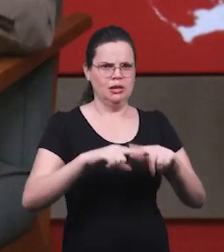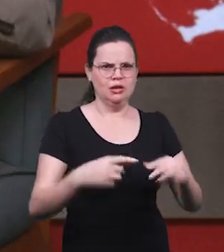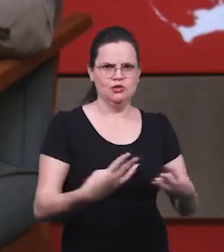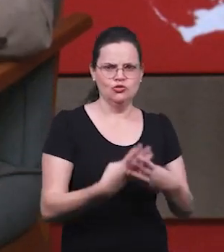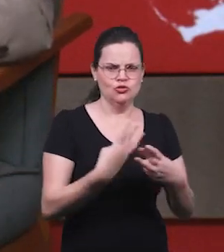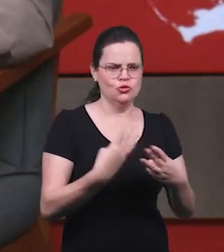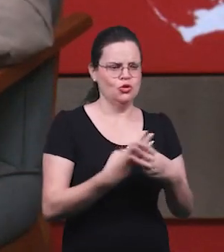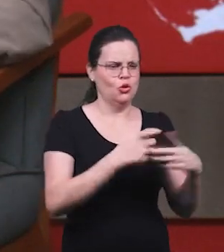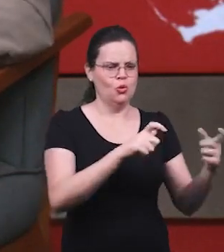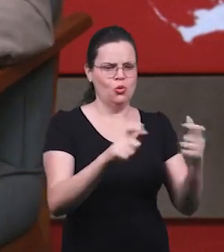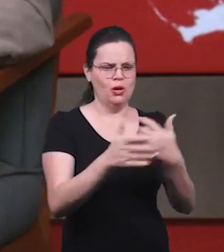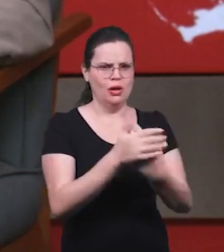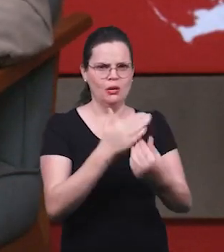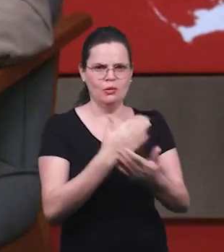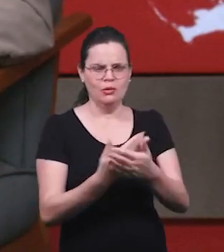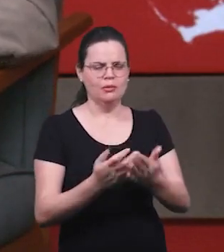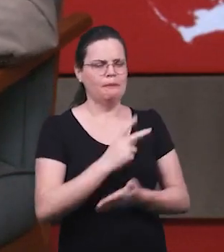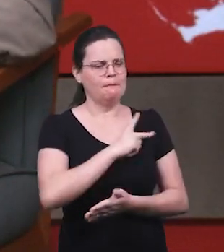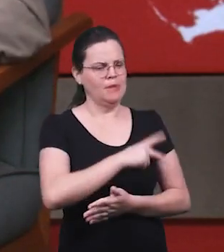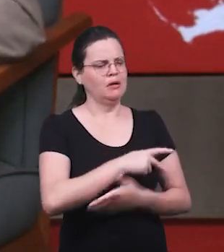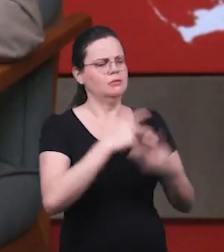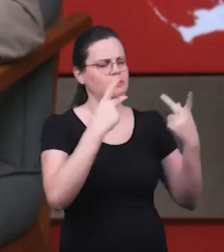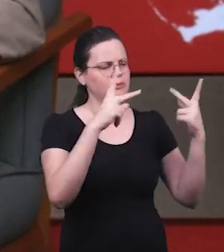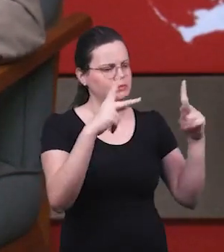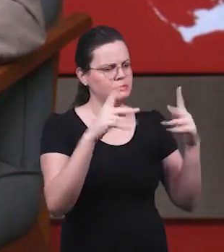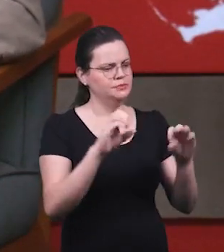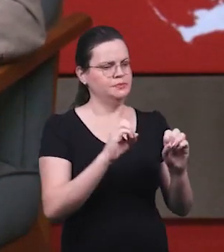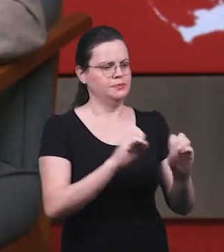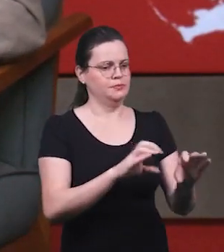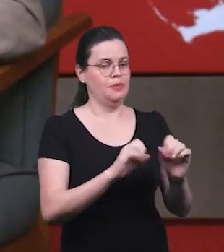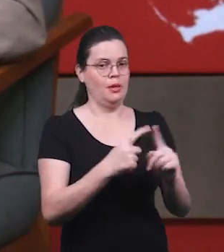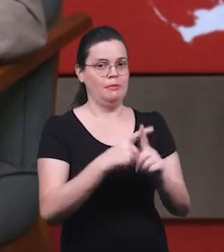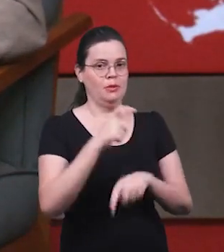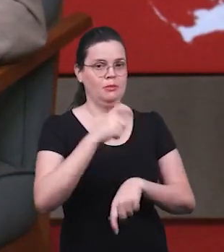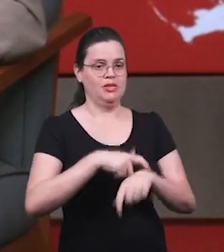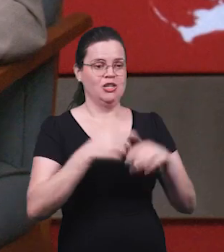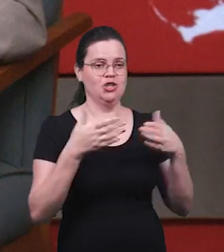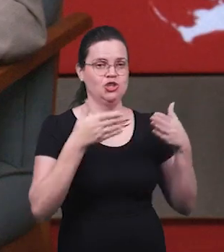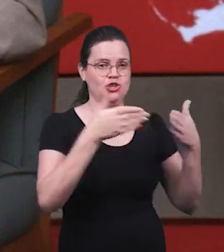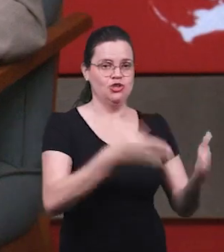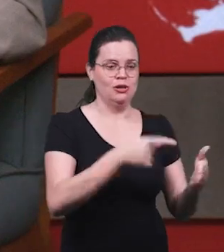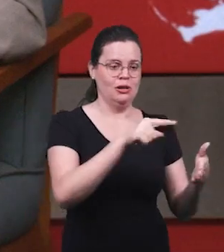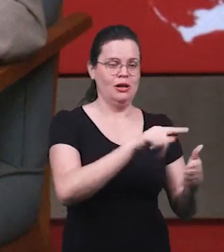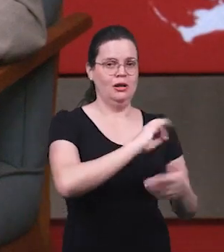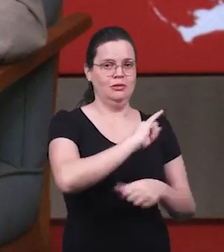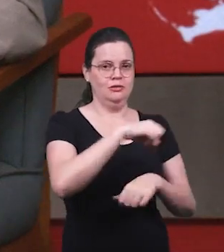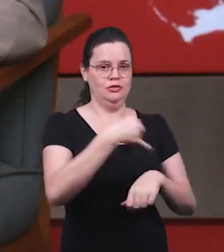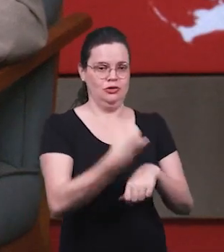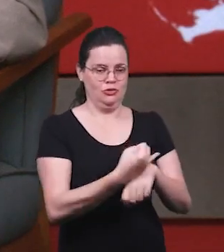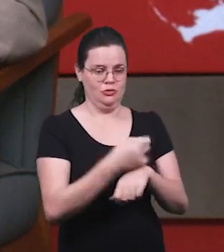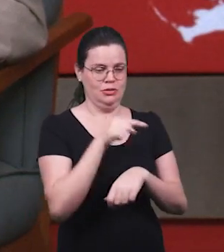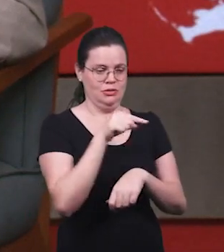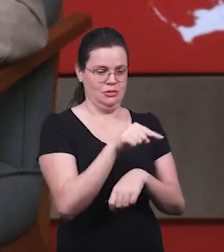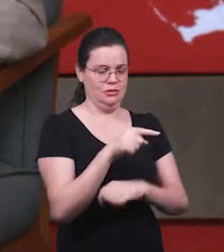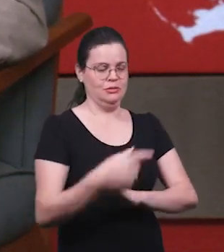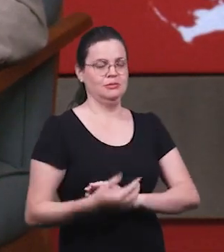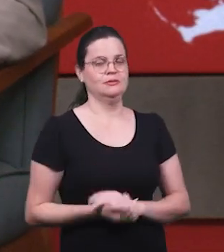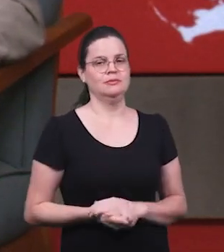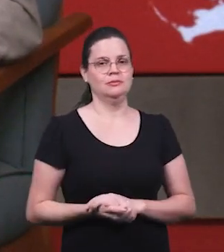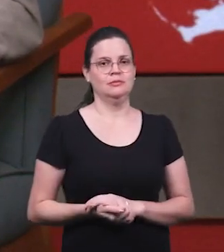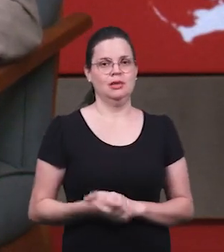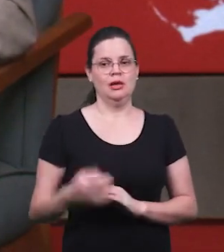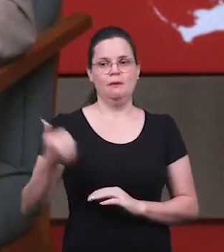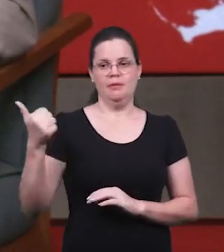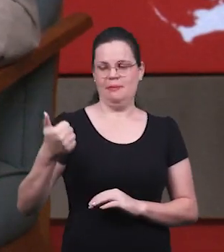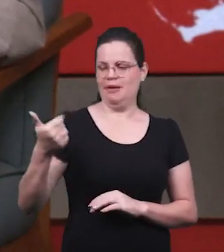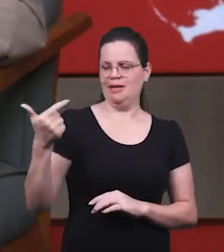sinagogas, nos lugares onde ele passava. Então, quando ele chega em Jerusalém, depois dessa terceira